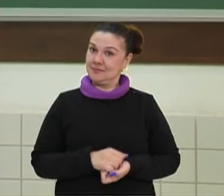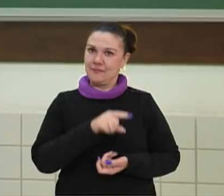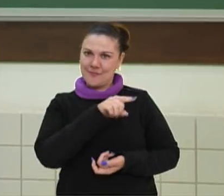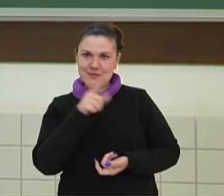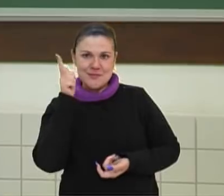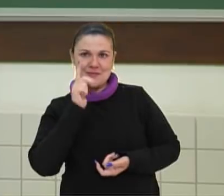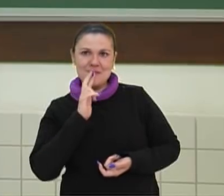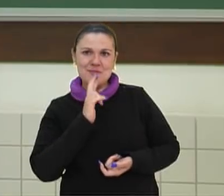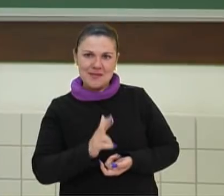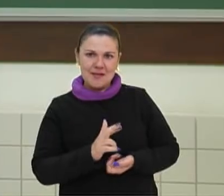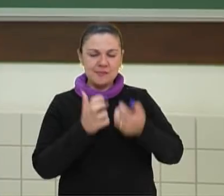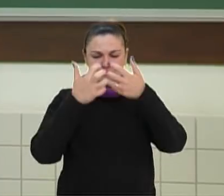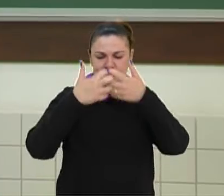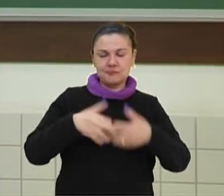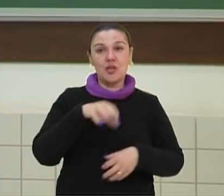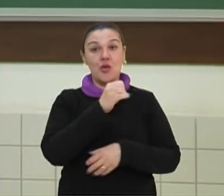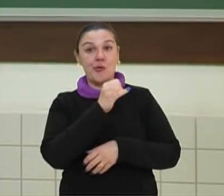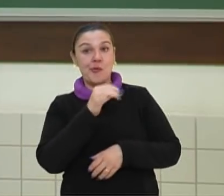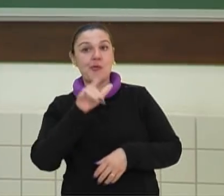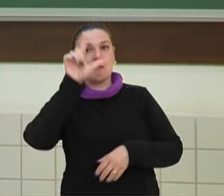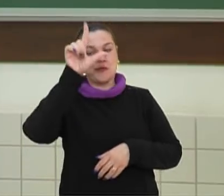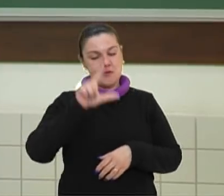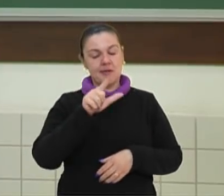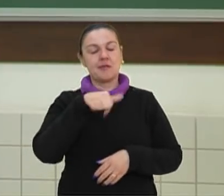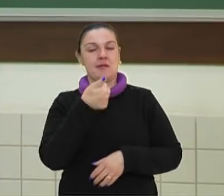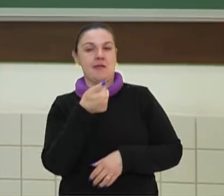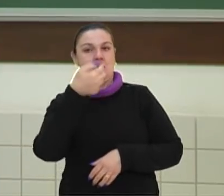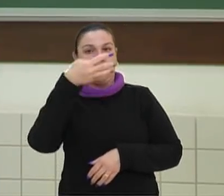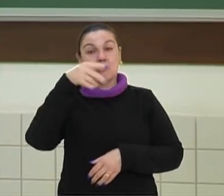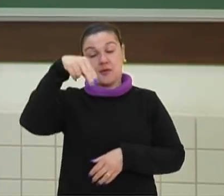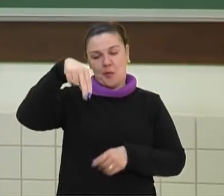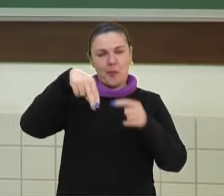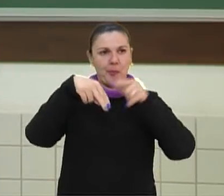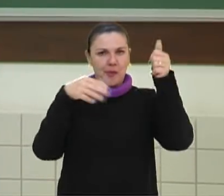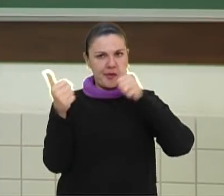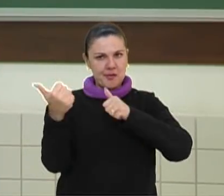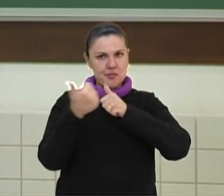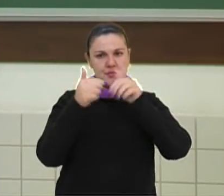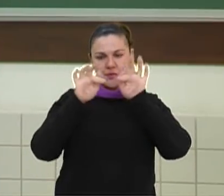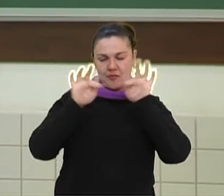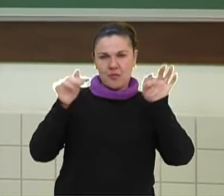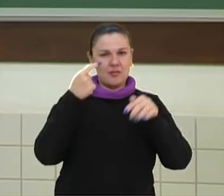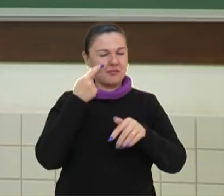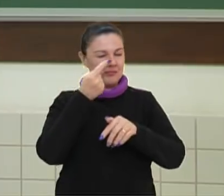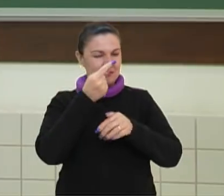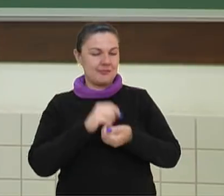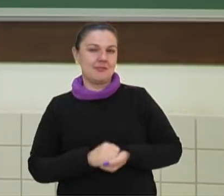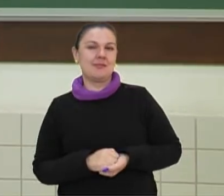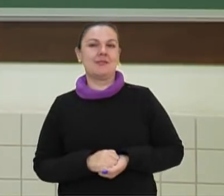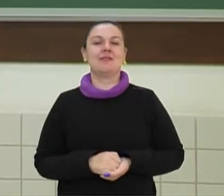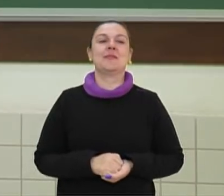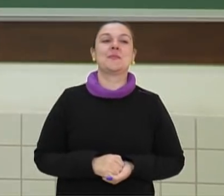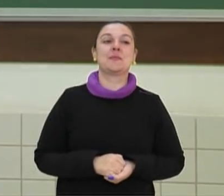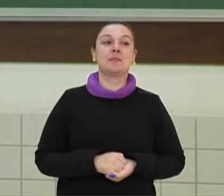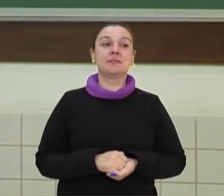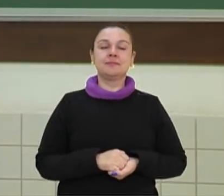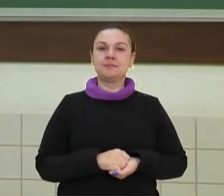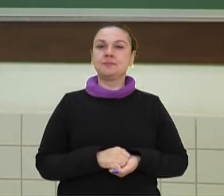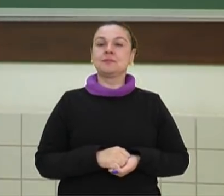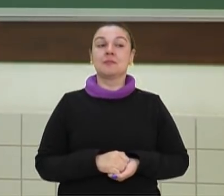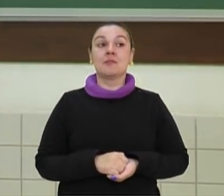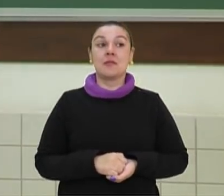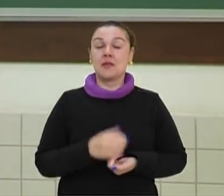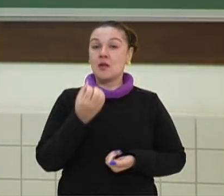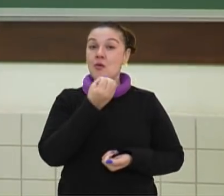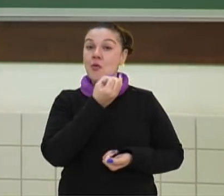Daí, resolveram? Quantidade de lados é 14, né? Vamos resolver juntos, então? Vamos lá, na letra B, né? Então,